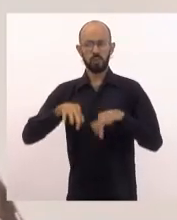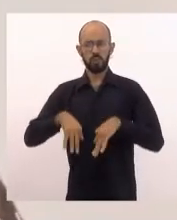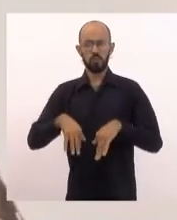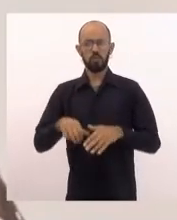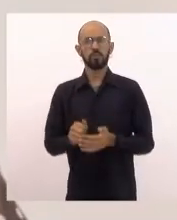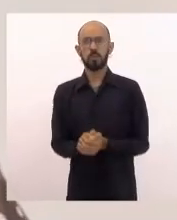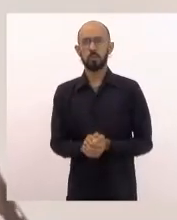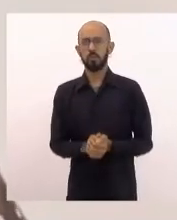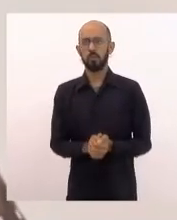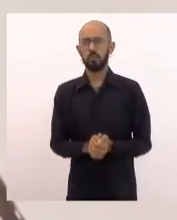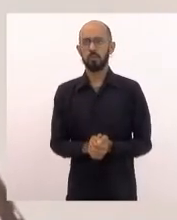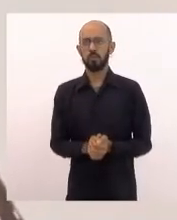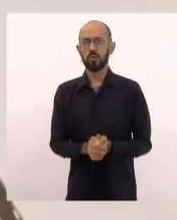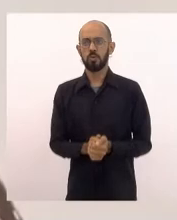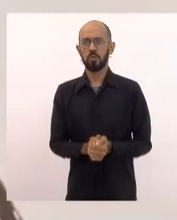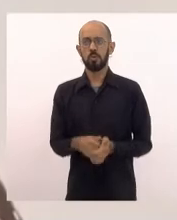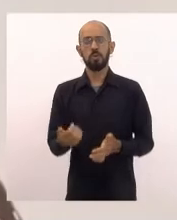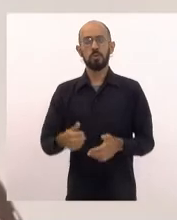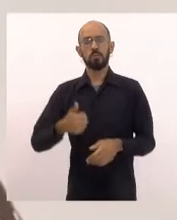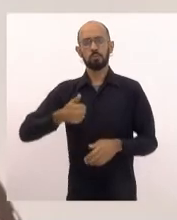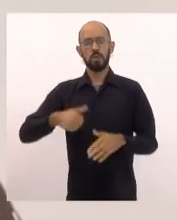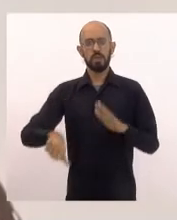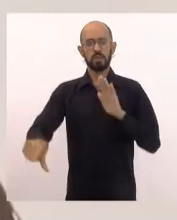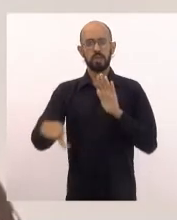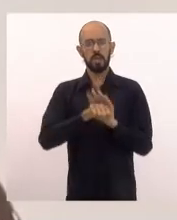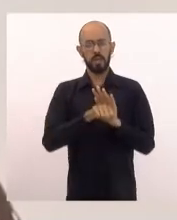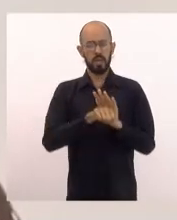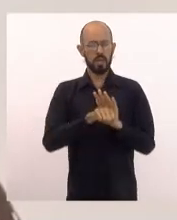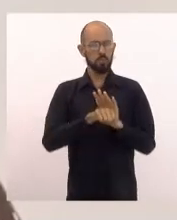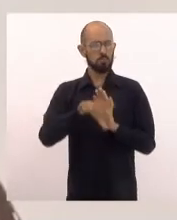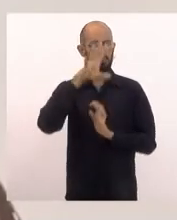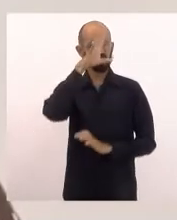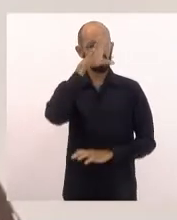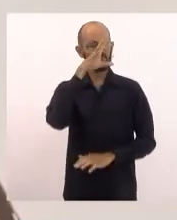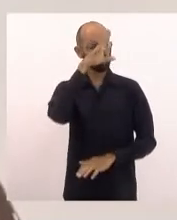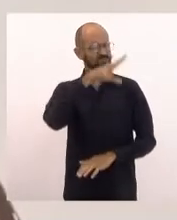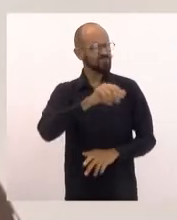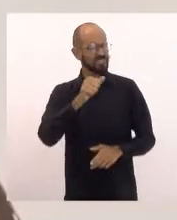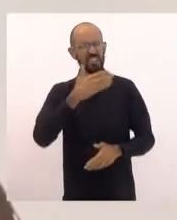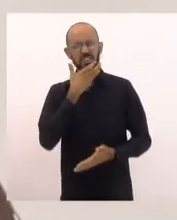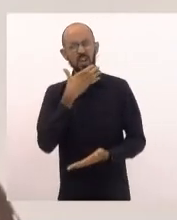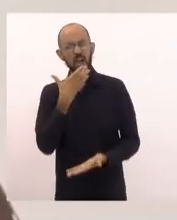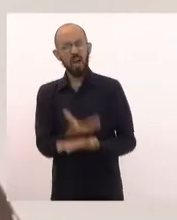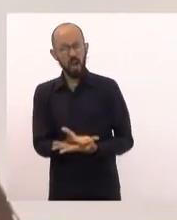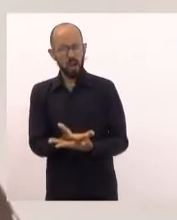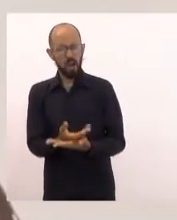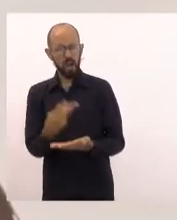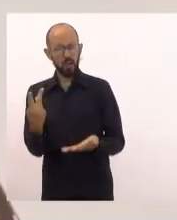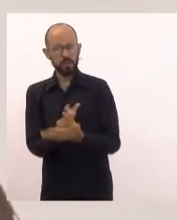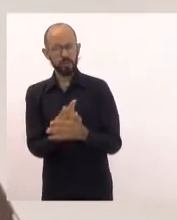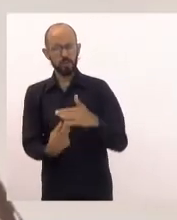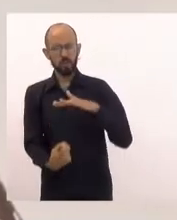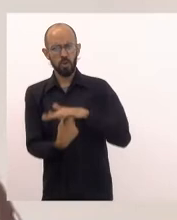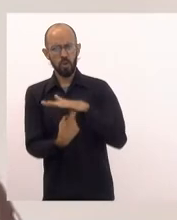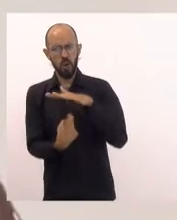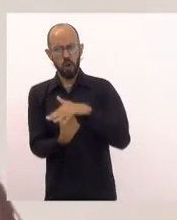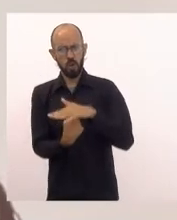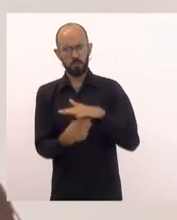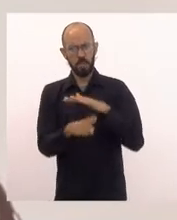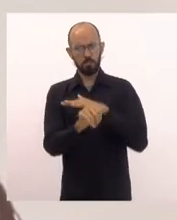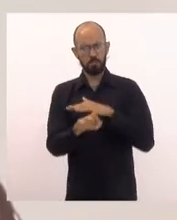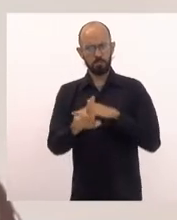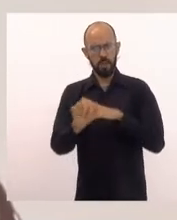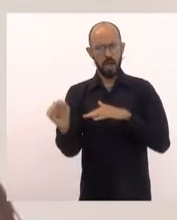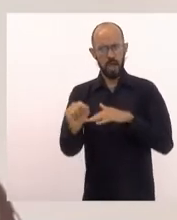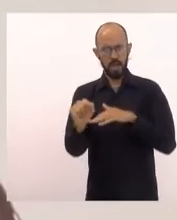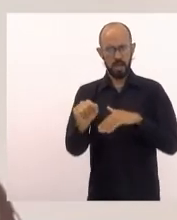é esse crime bárbaro que chocou a todos nós, né? Acontecido aí no quiosque da Barra da Tijuca.